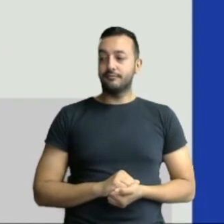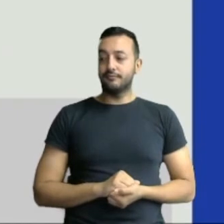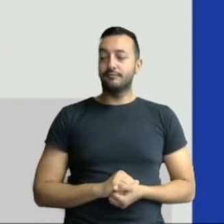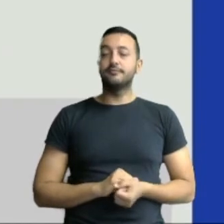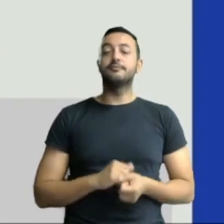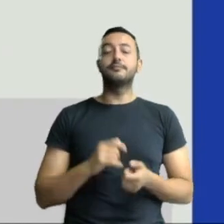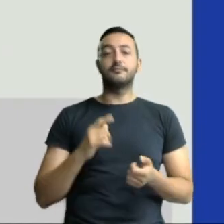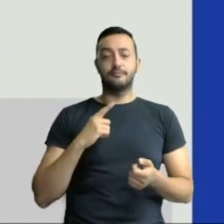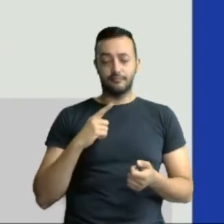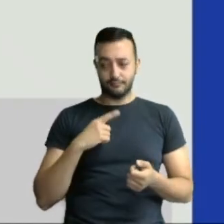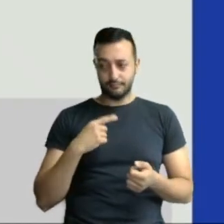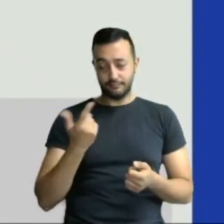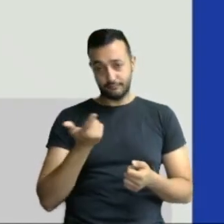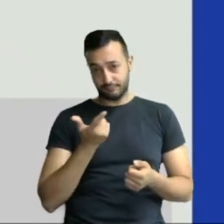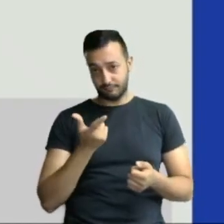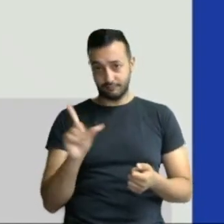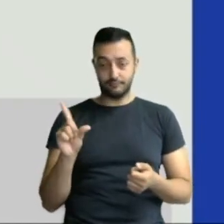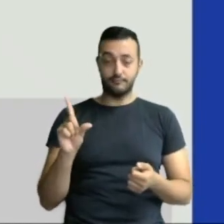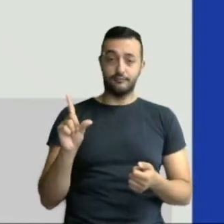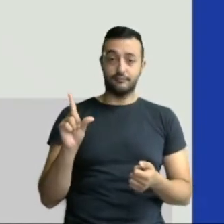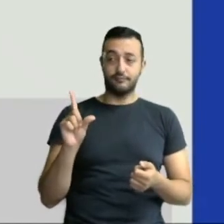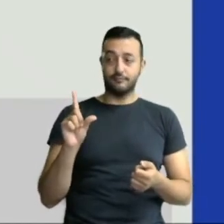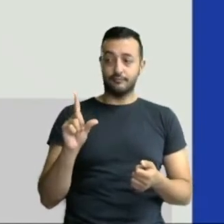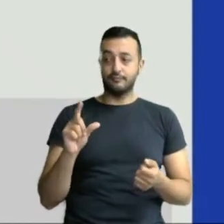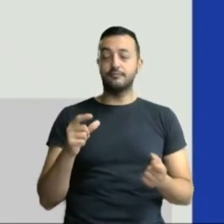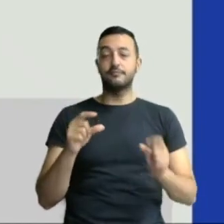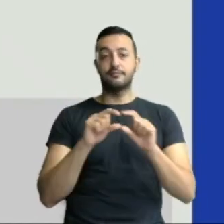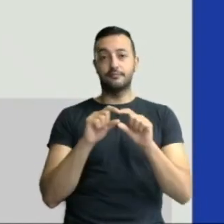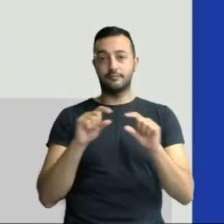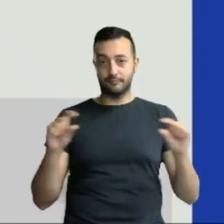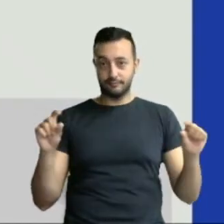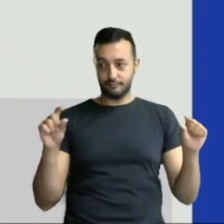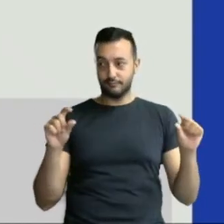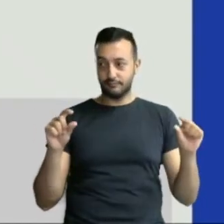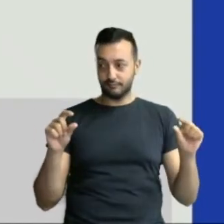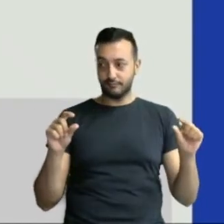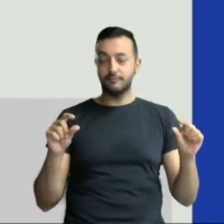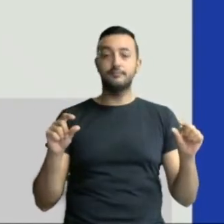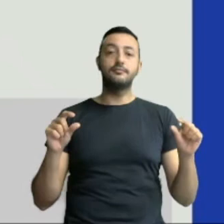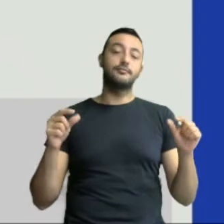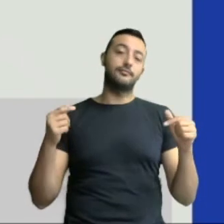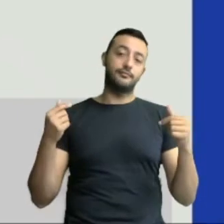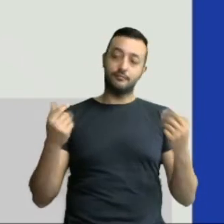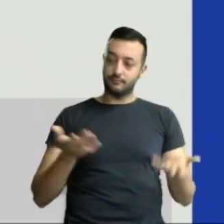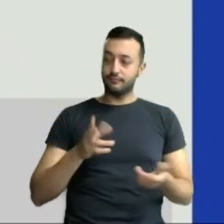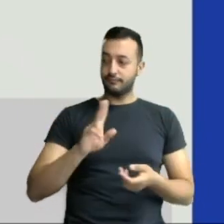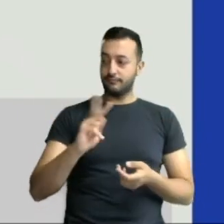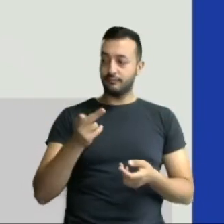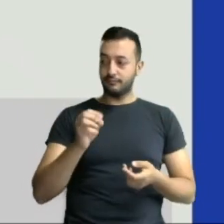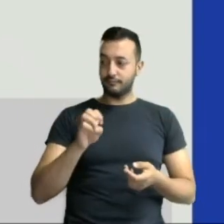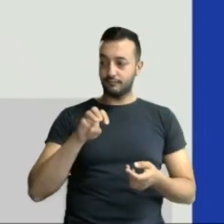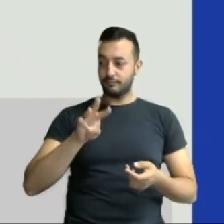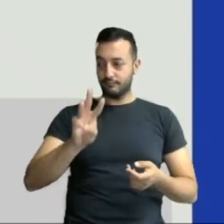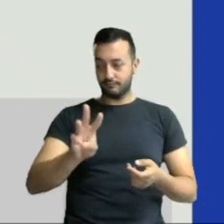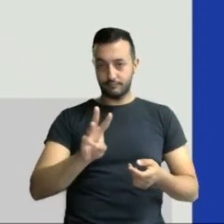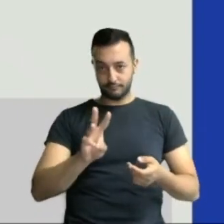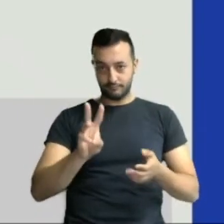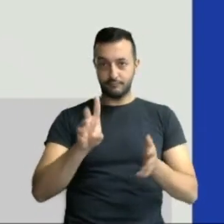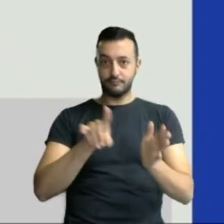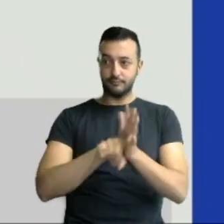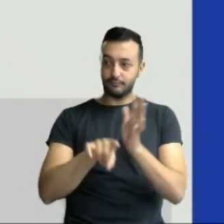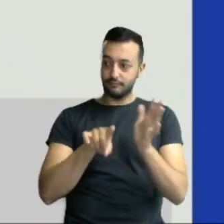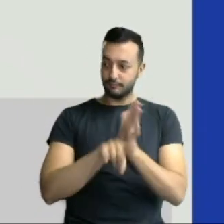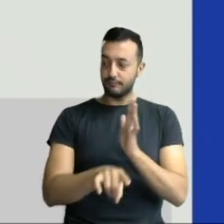Temos aí uma outra expressão em que o how, né, o pronome interrogativo